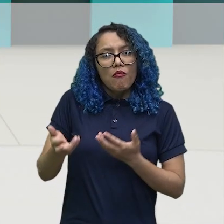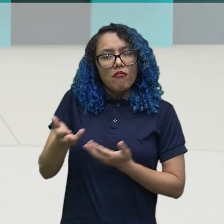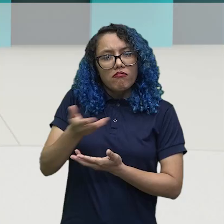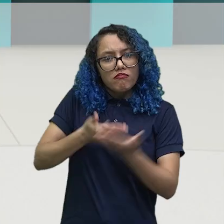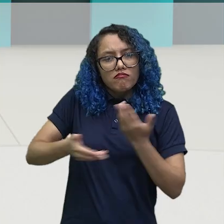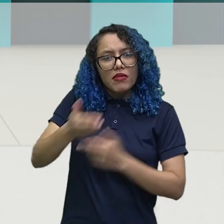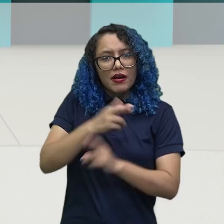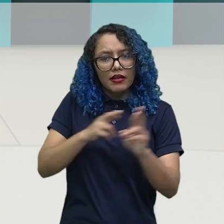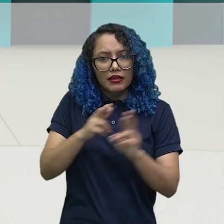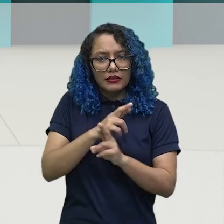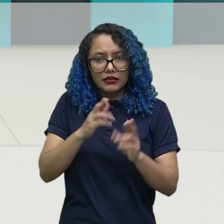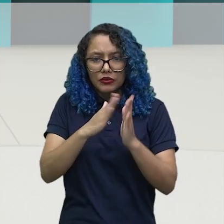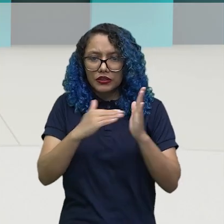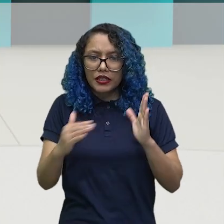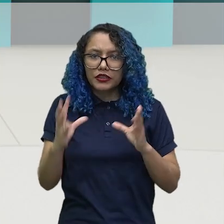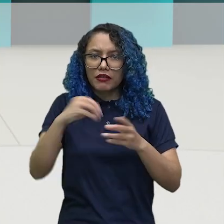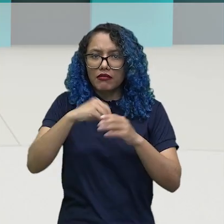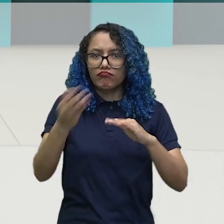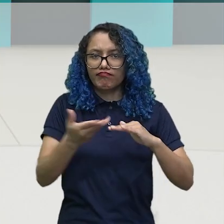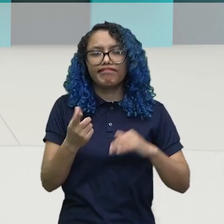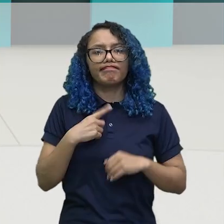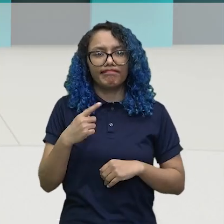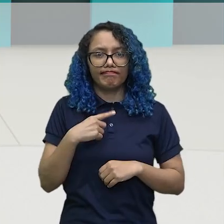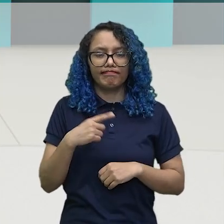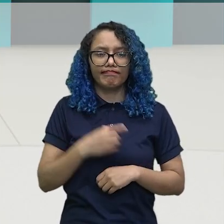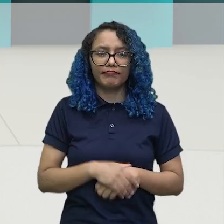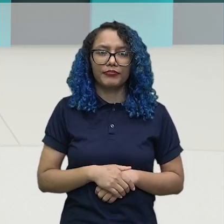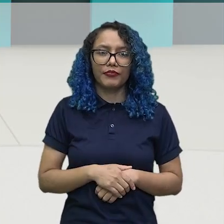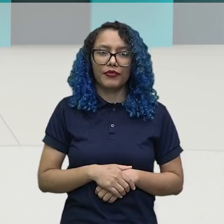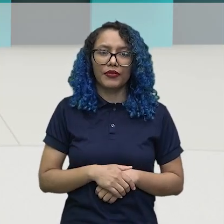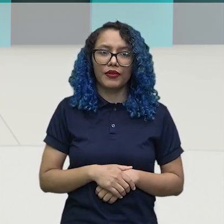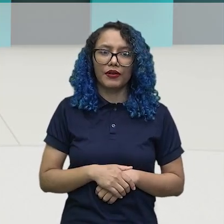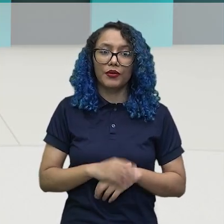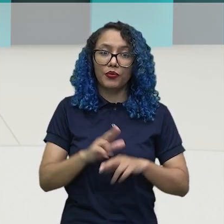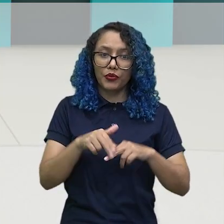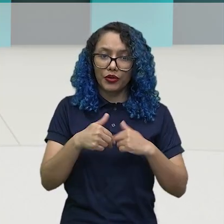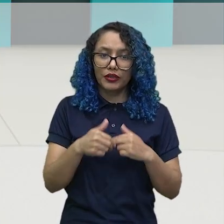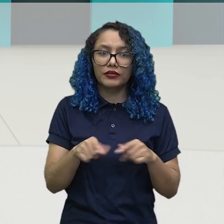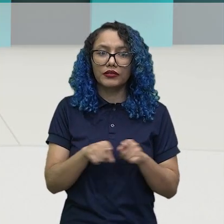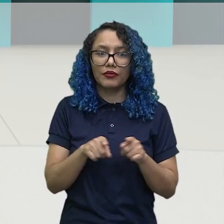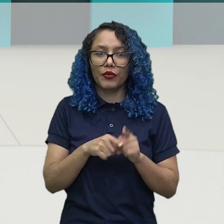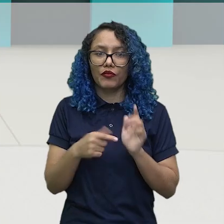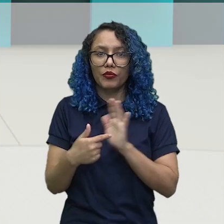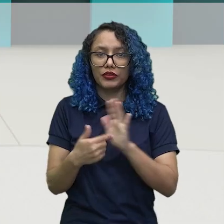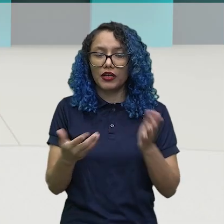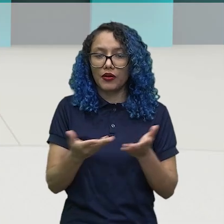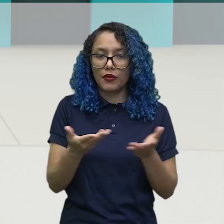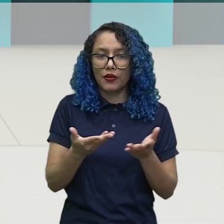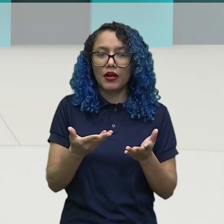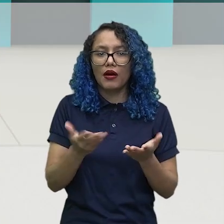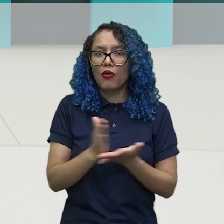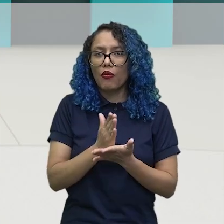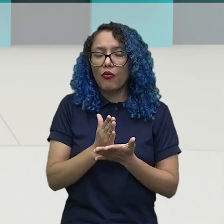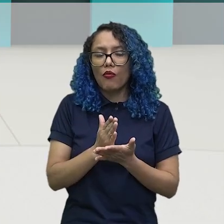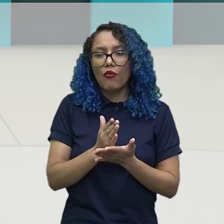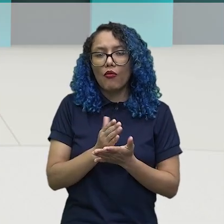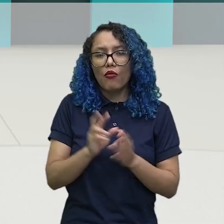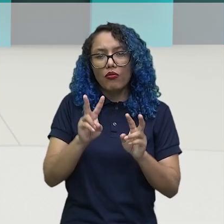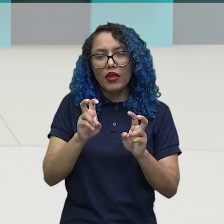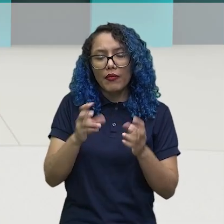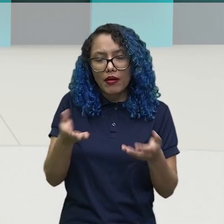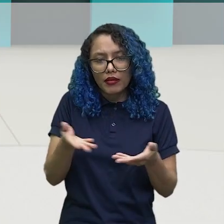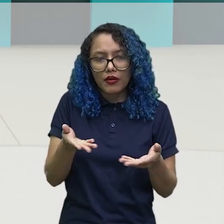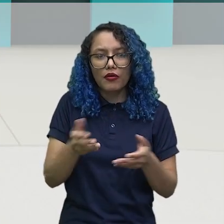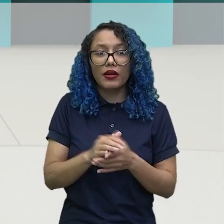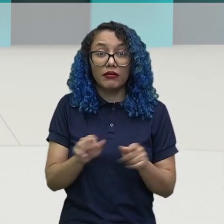na contemporaneidade. Então, quando falamos disso, também trouxe algo mais atual. E, claro,